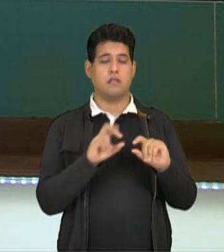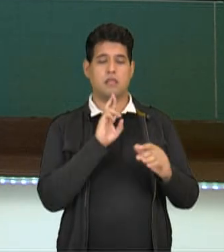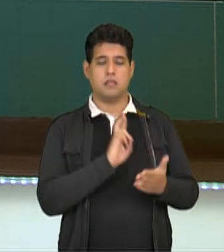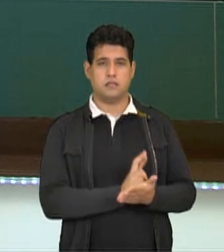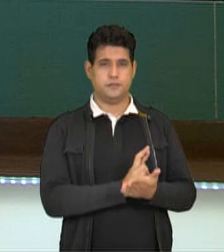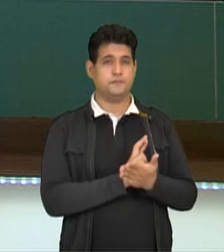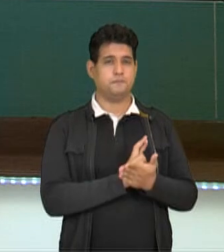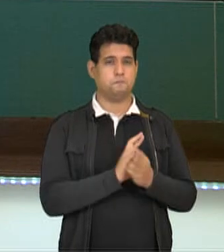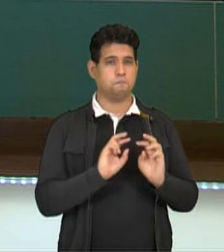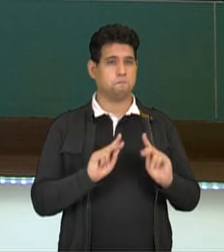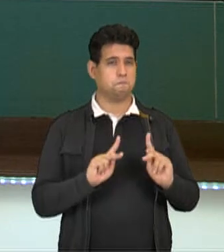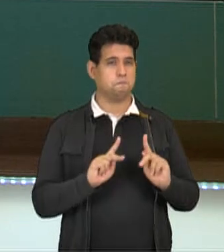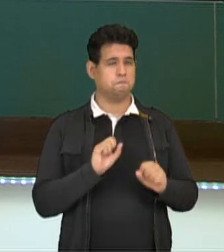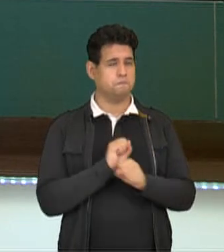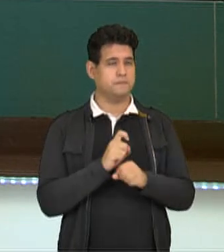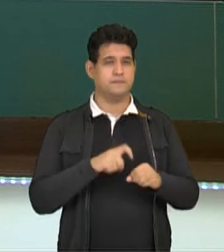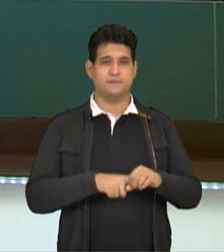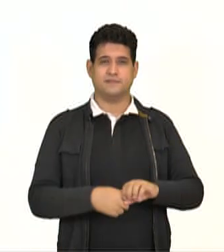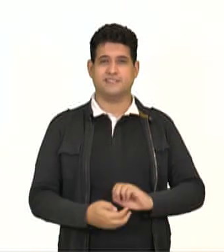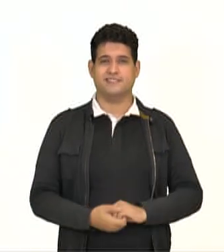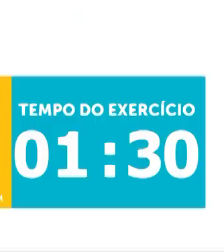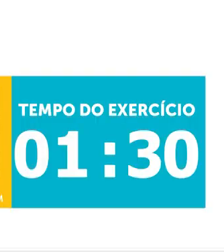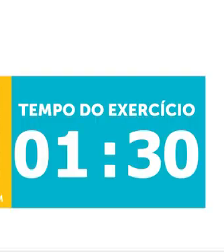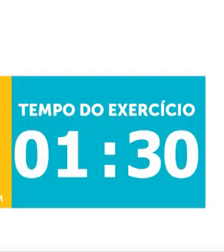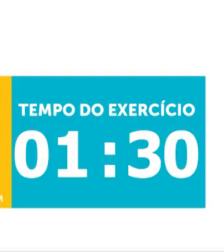resultado, ok? Já voltamos então.